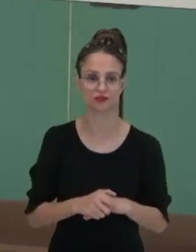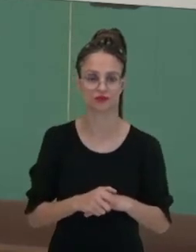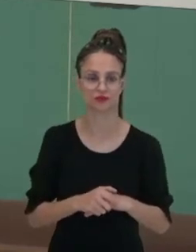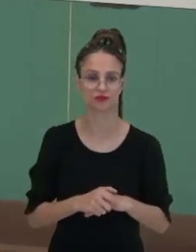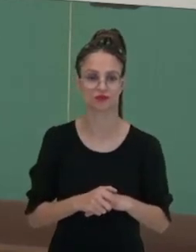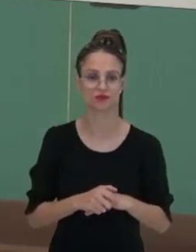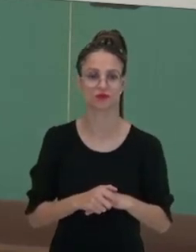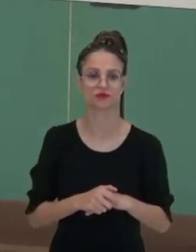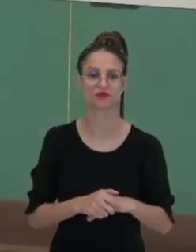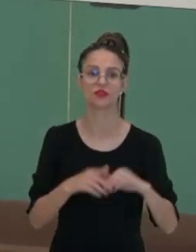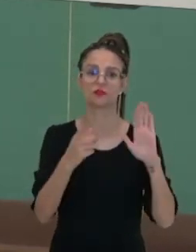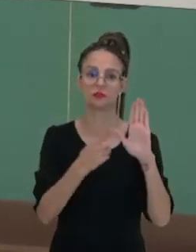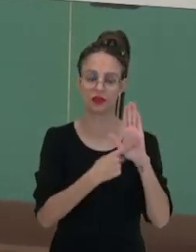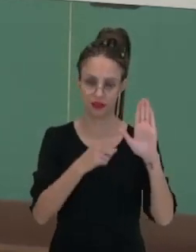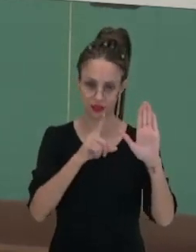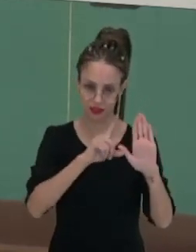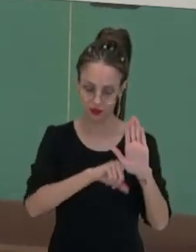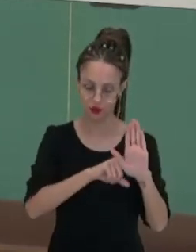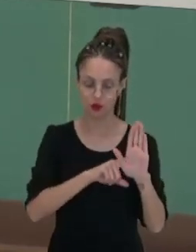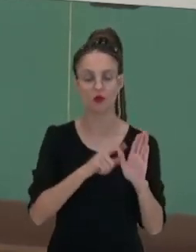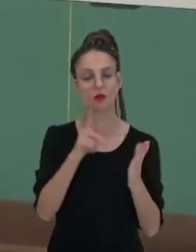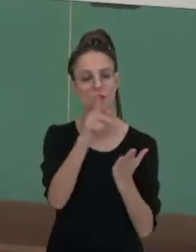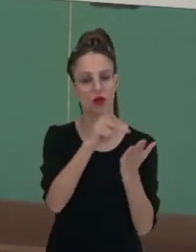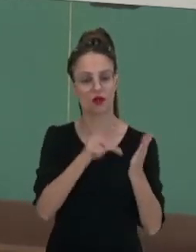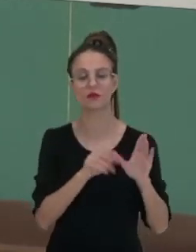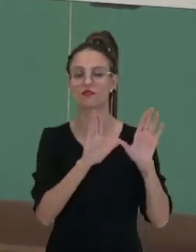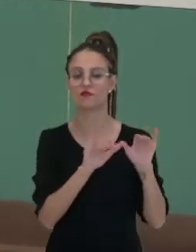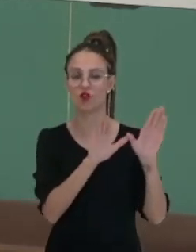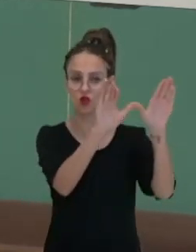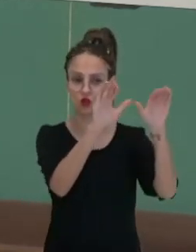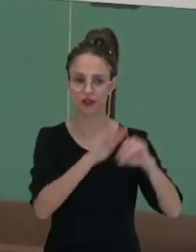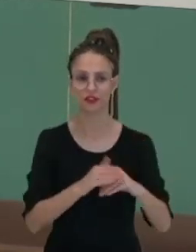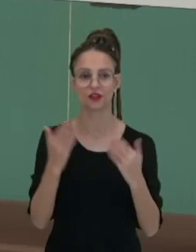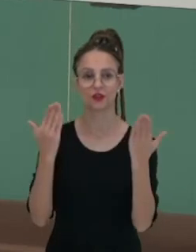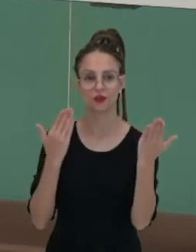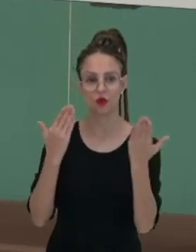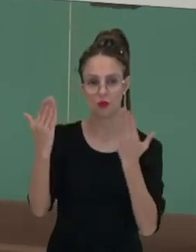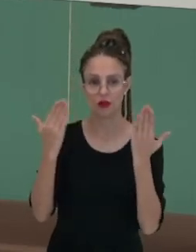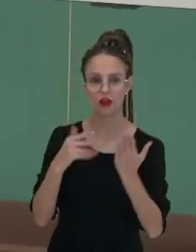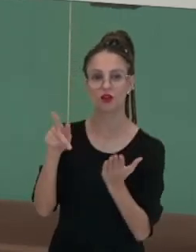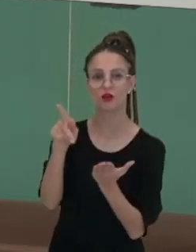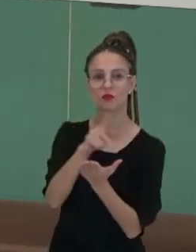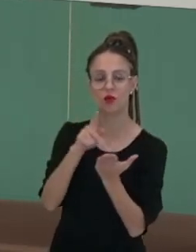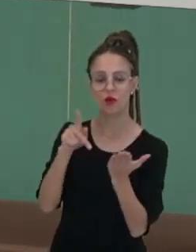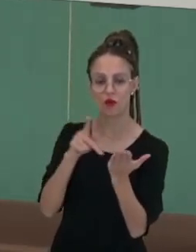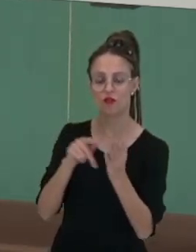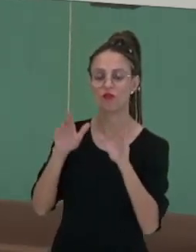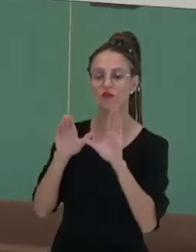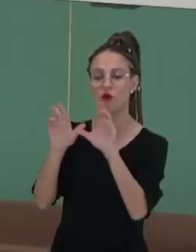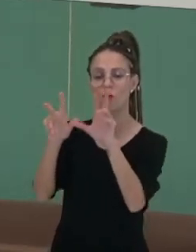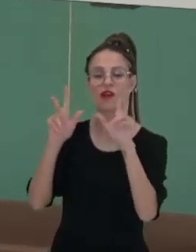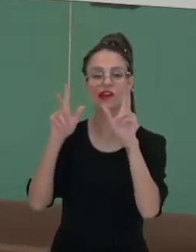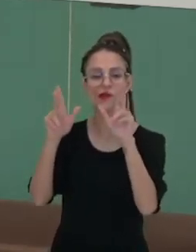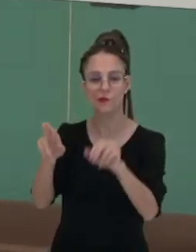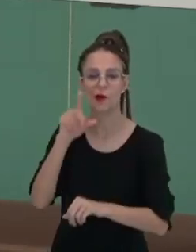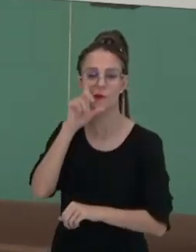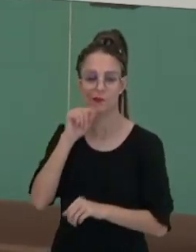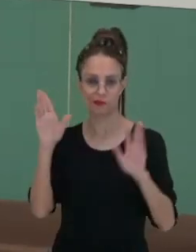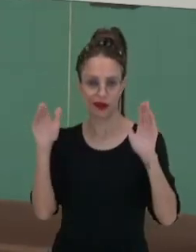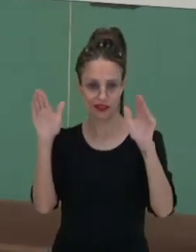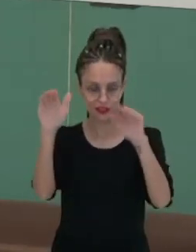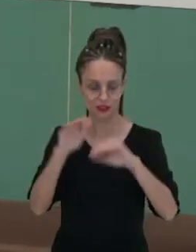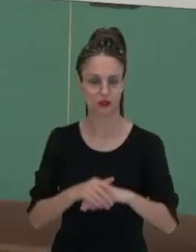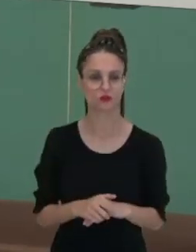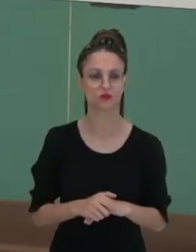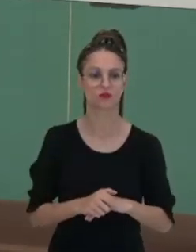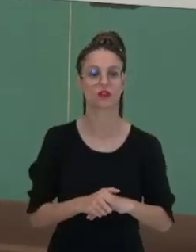A metáfora, os poemas voam. Na comparação, os poemas voam como pássaro. E o